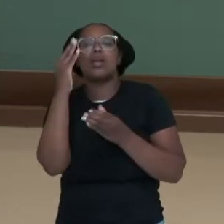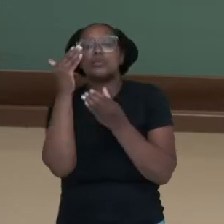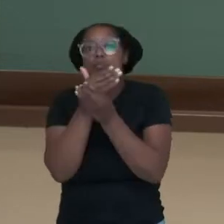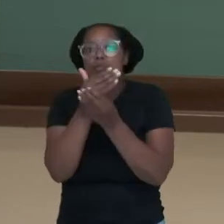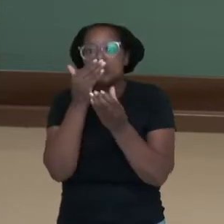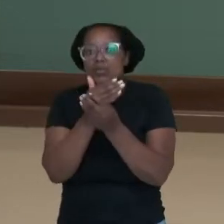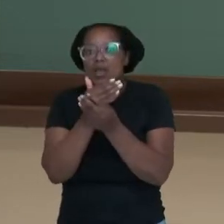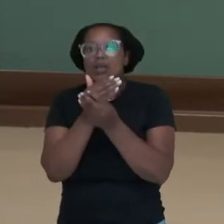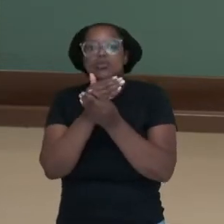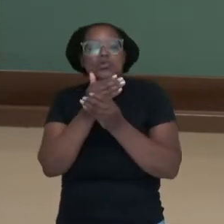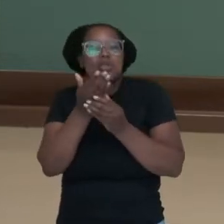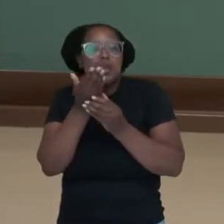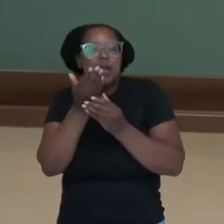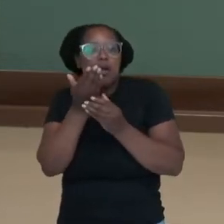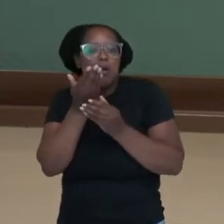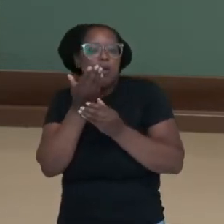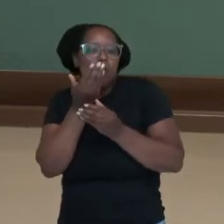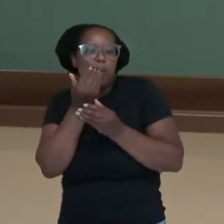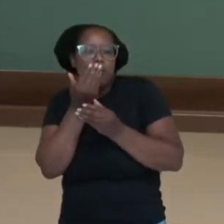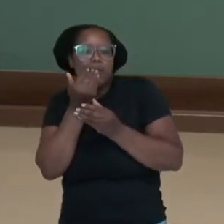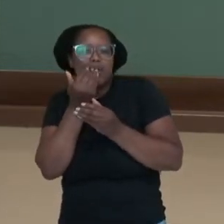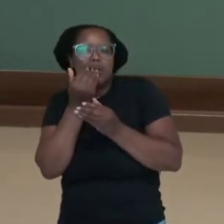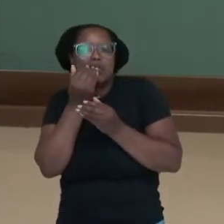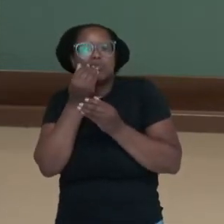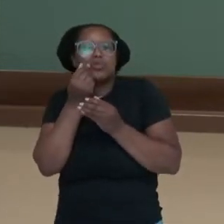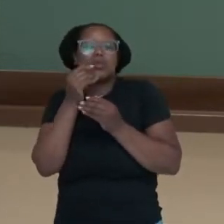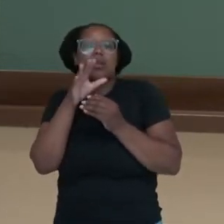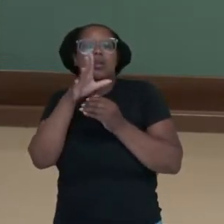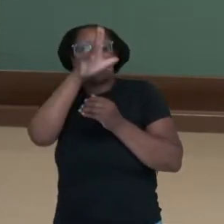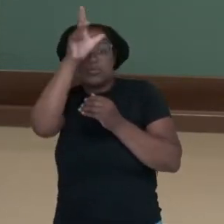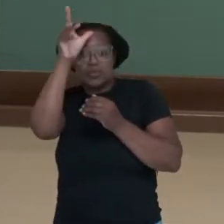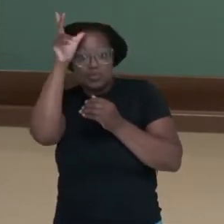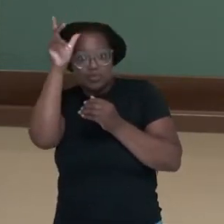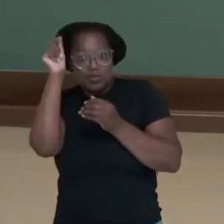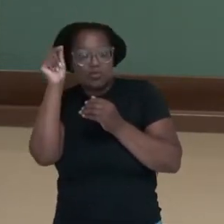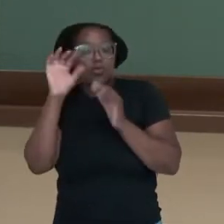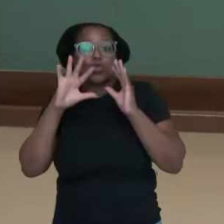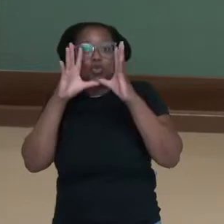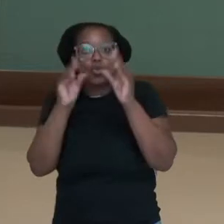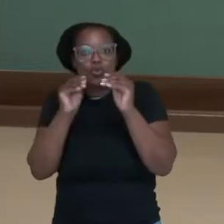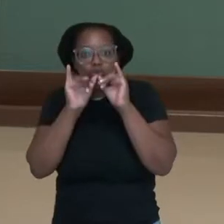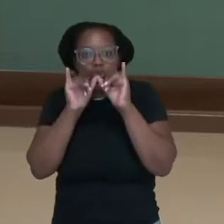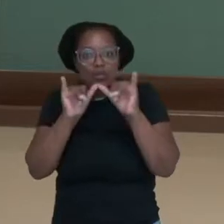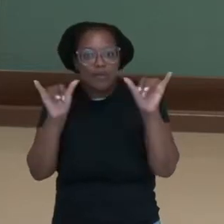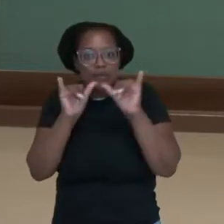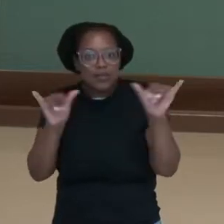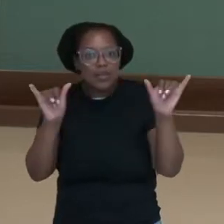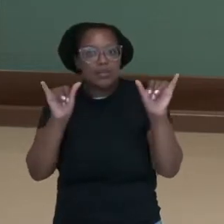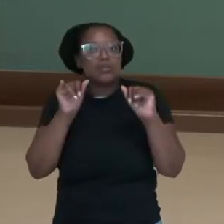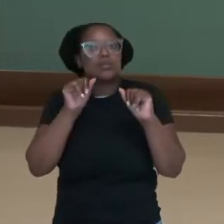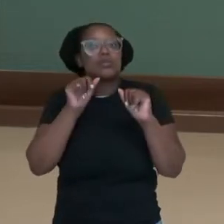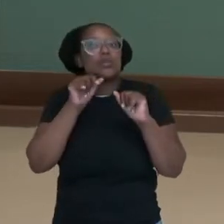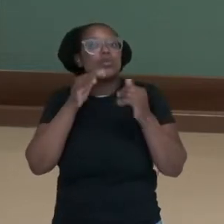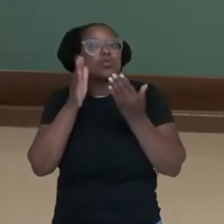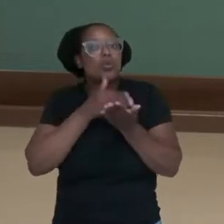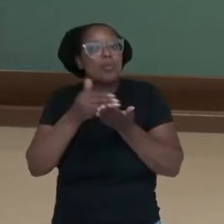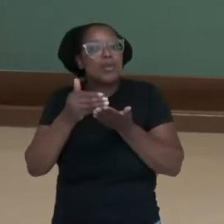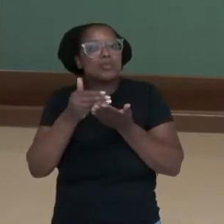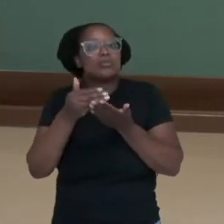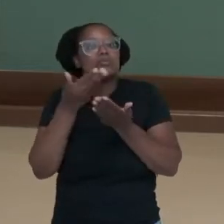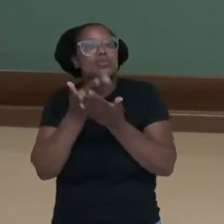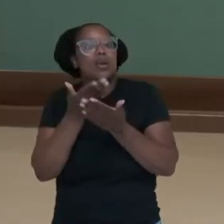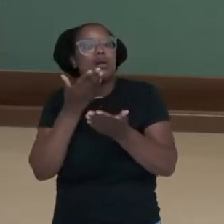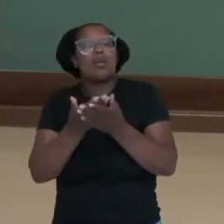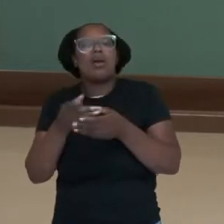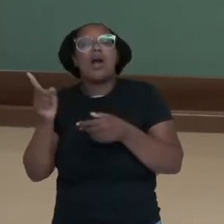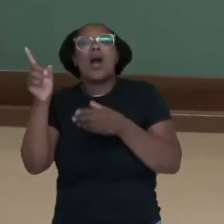seres vivos. Mas antes disso, vamos para os nossos combinados? Todo o recadinho que eu falo para vocês no início da aula? Cadê o seu